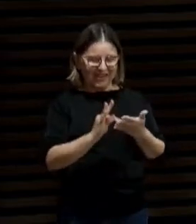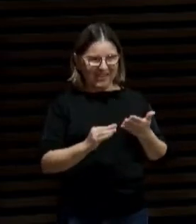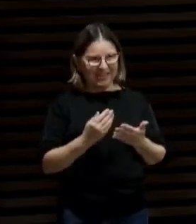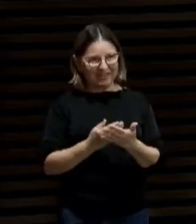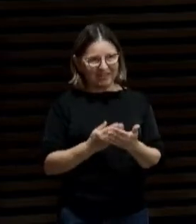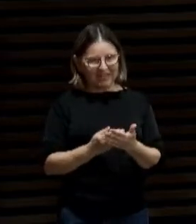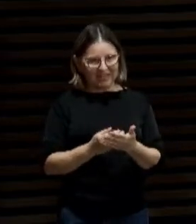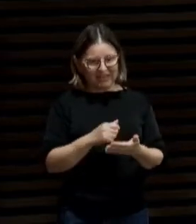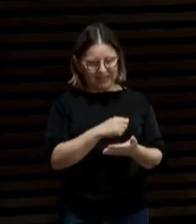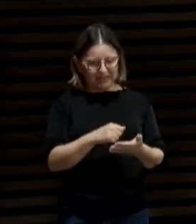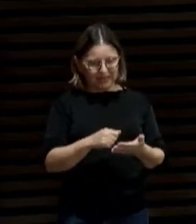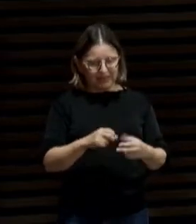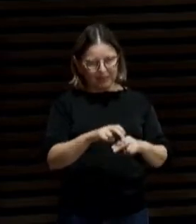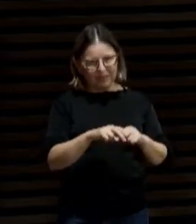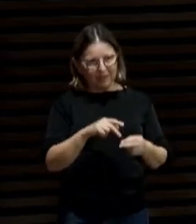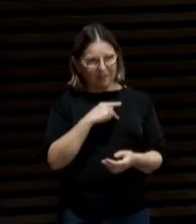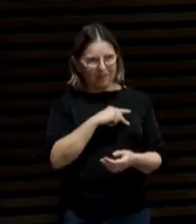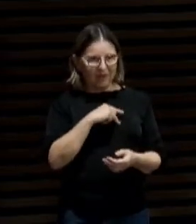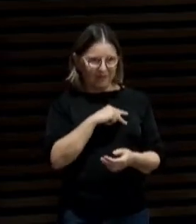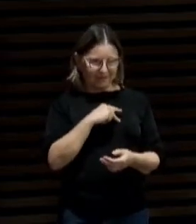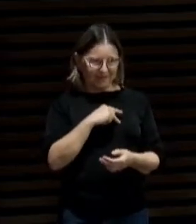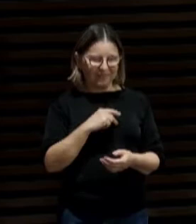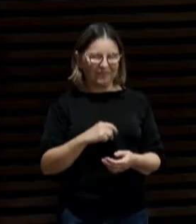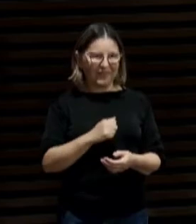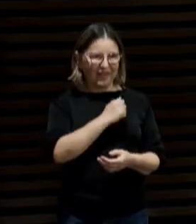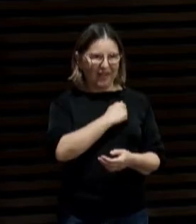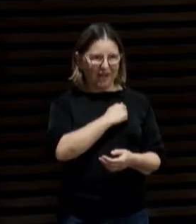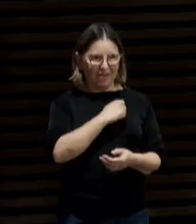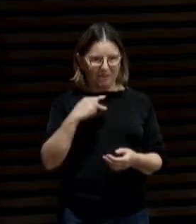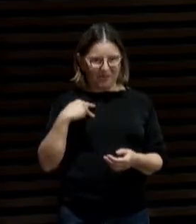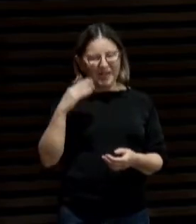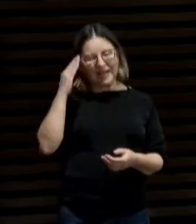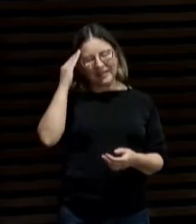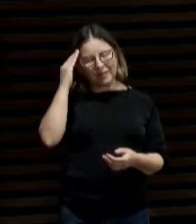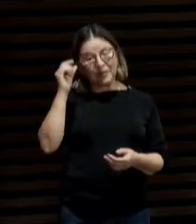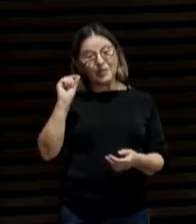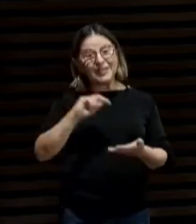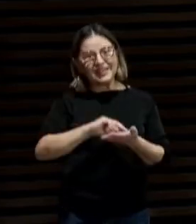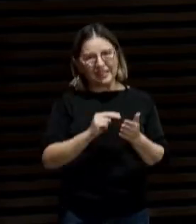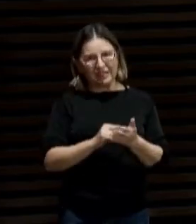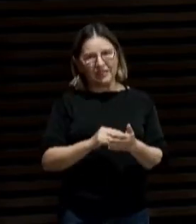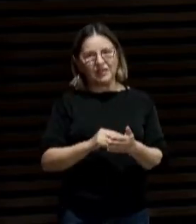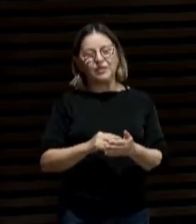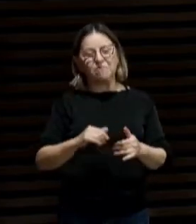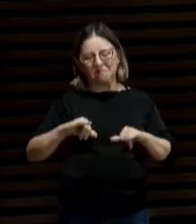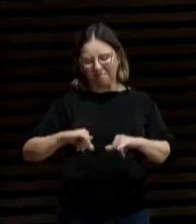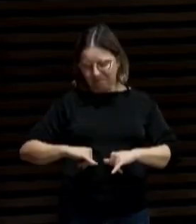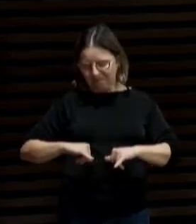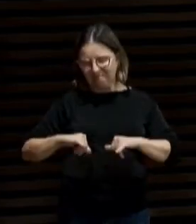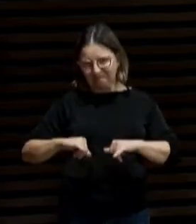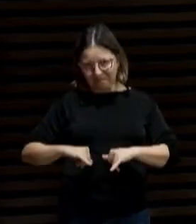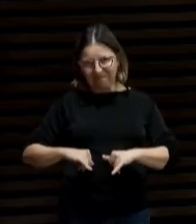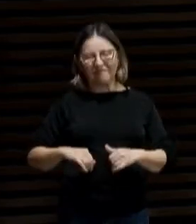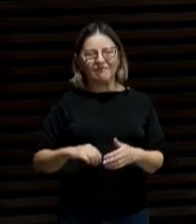pelo próprio apóstolo Paulo, um apóstolo que sabe muito bem o que é tribulação, sabe o que é